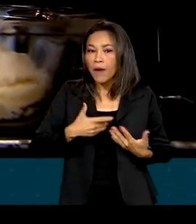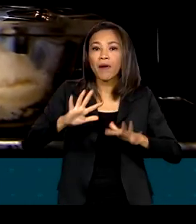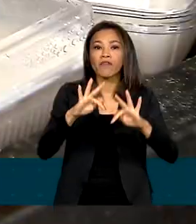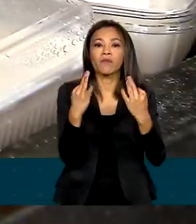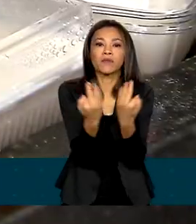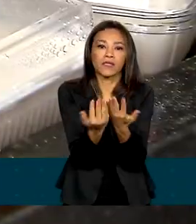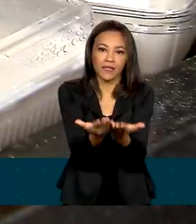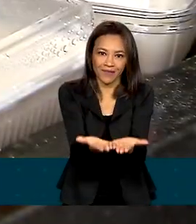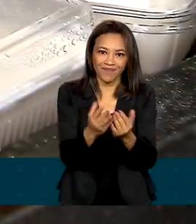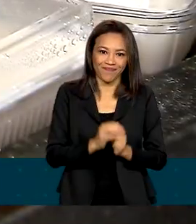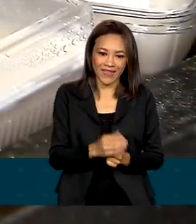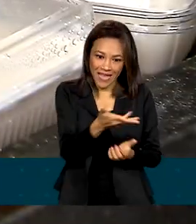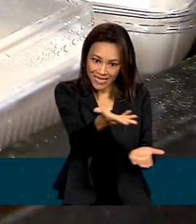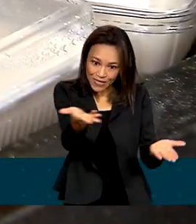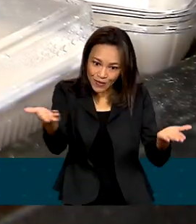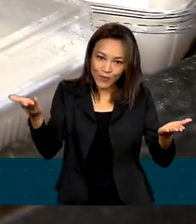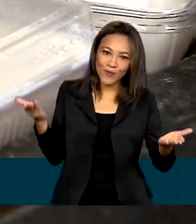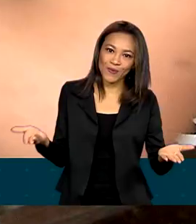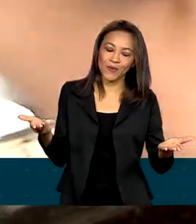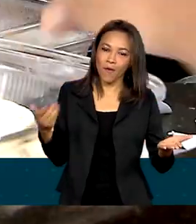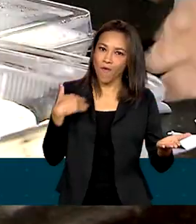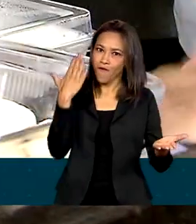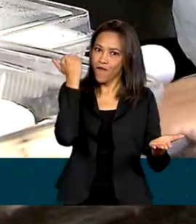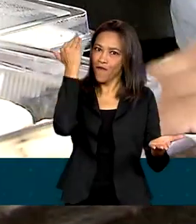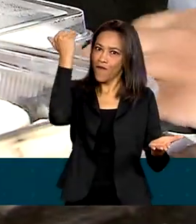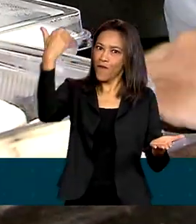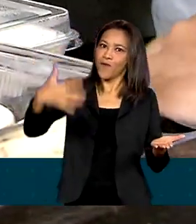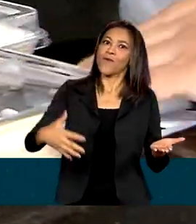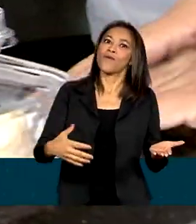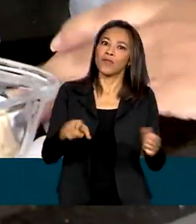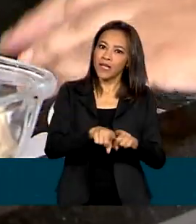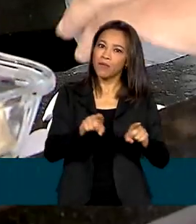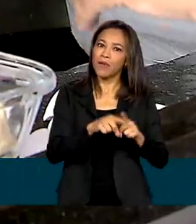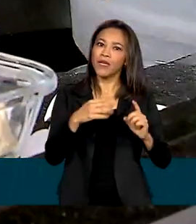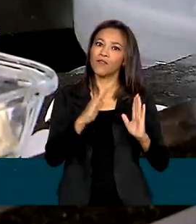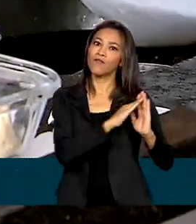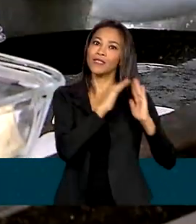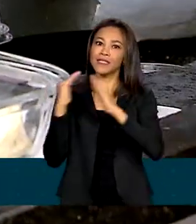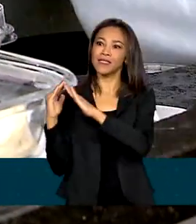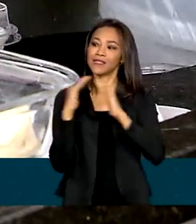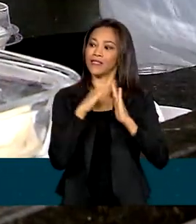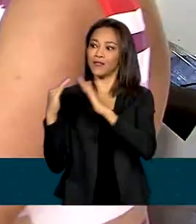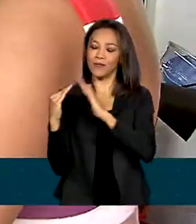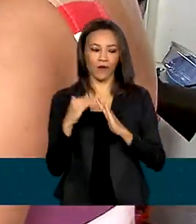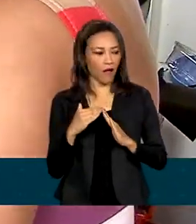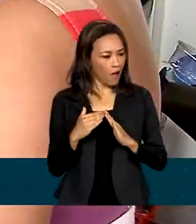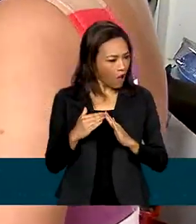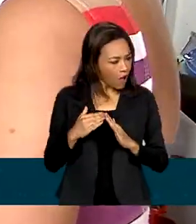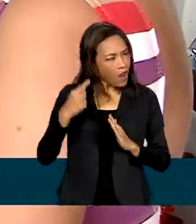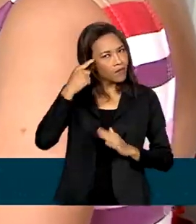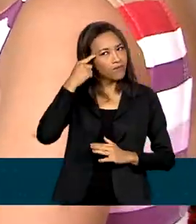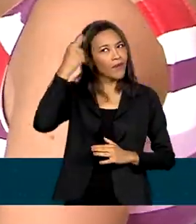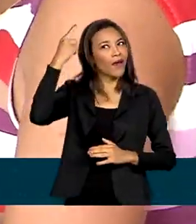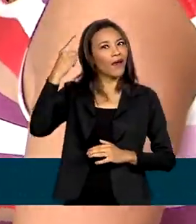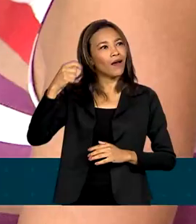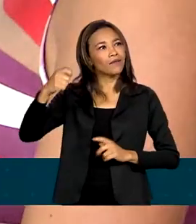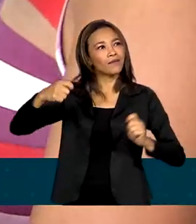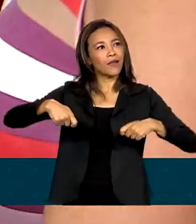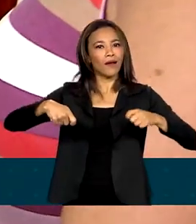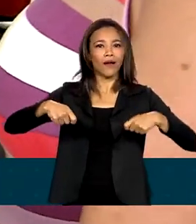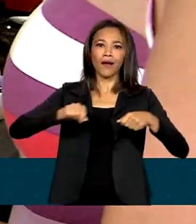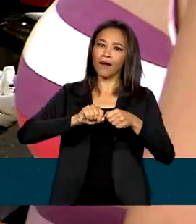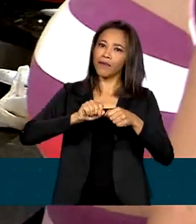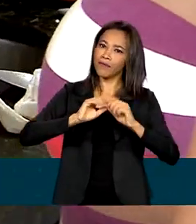da manhã. Essas doçuras ganharam fama também na vizinhança. E foi aí que a Daniela viu o potencial